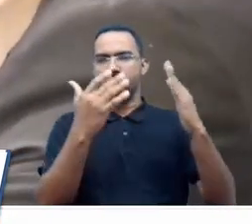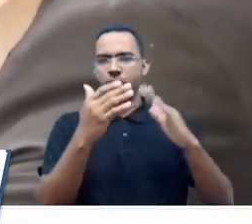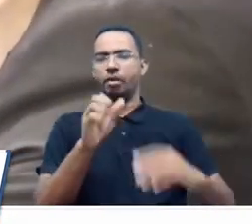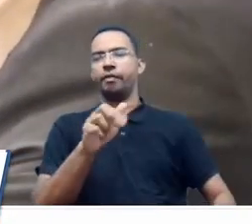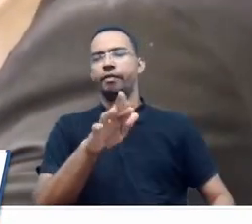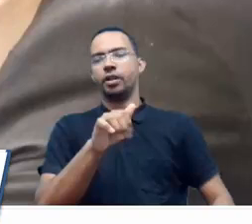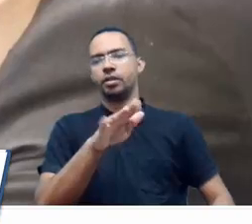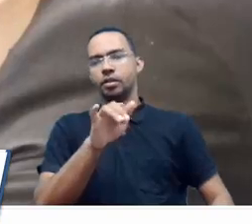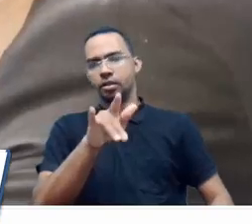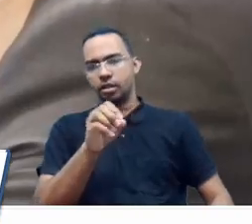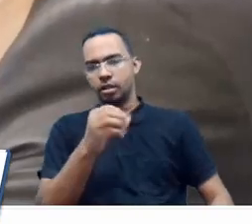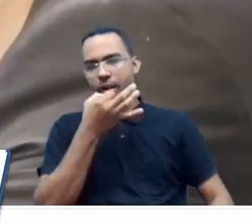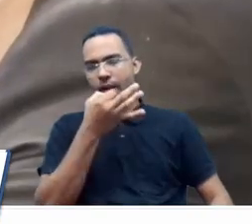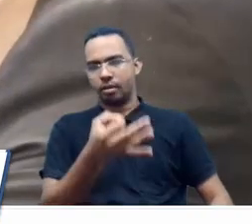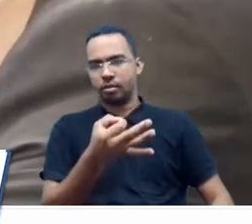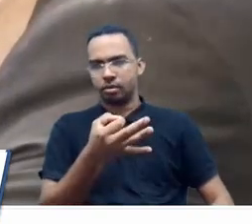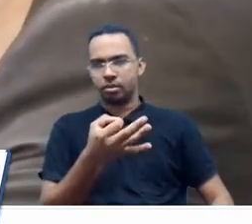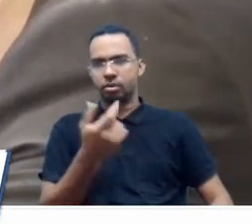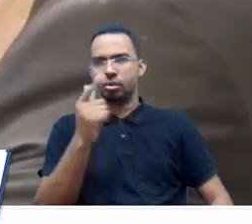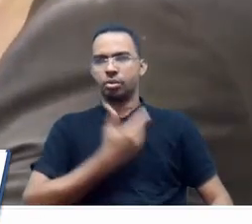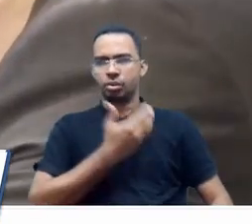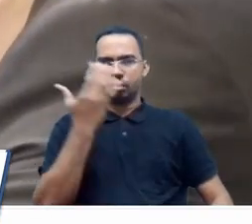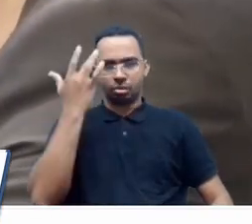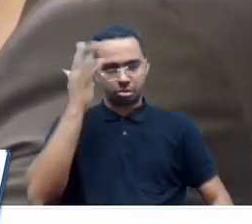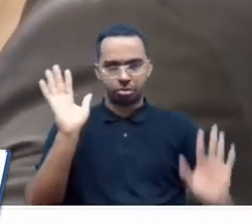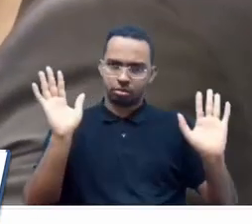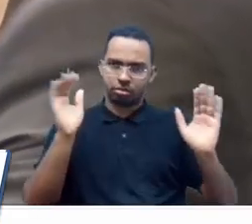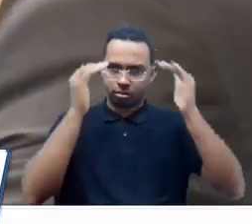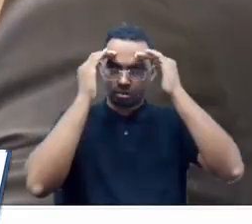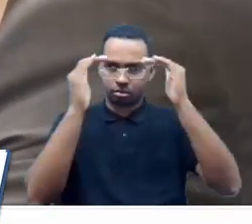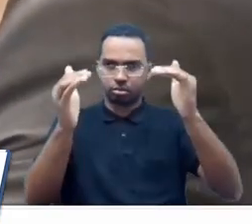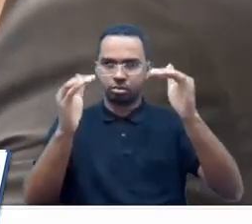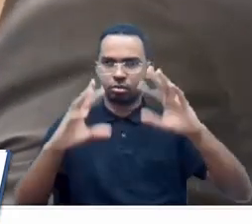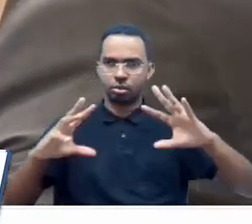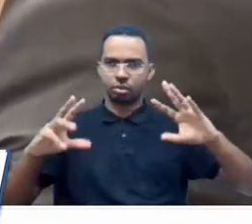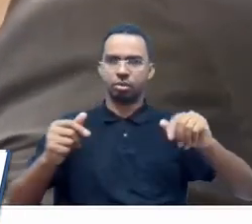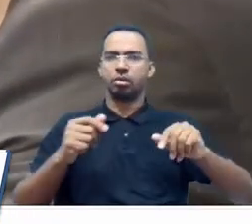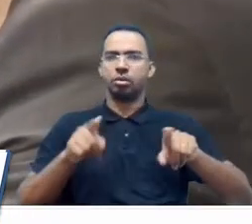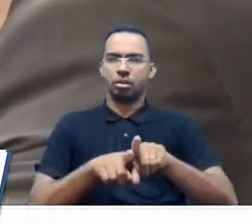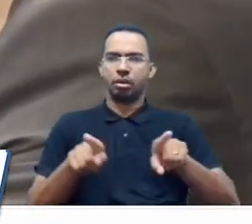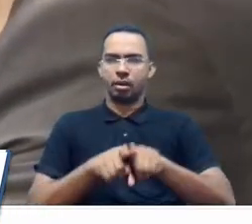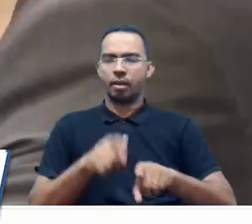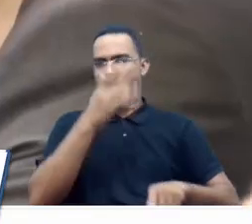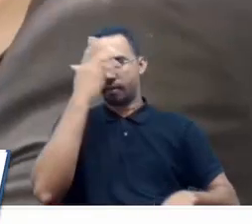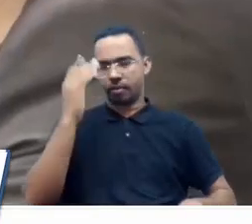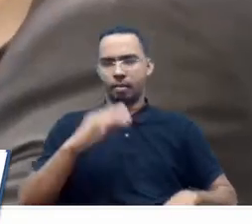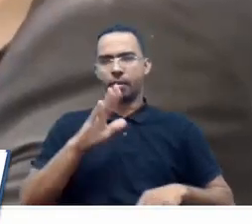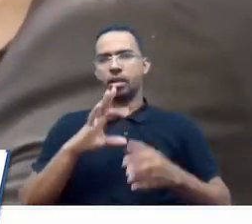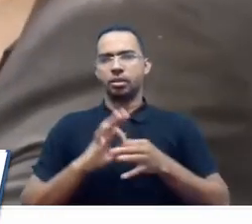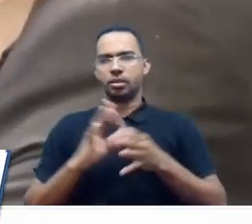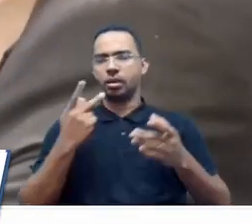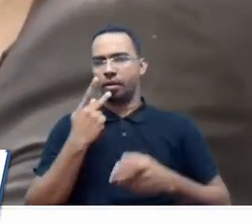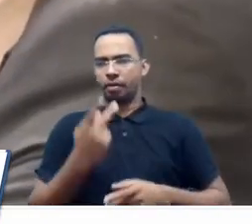tua posição. Os outros colegas eu não citei porque eu respeito, todos eles trabalham, mas esses são pessoas que eu tenho muita liberdade de falar.